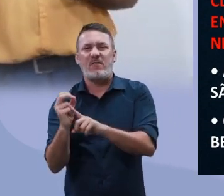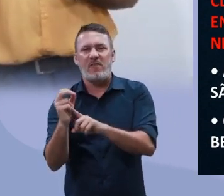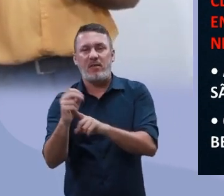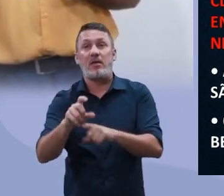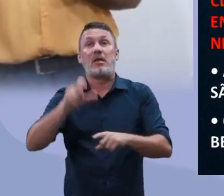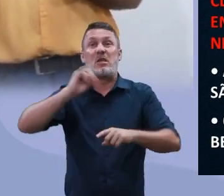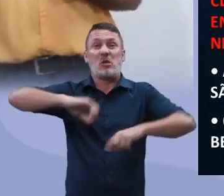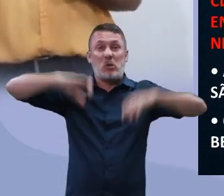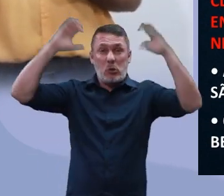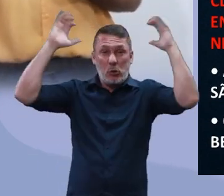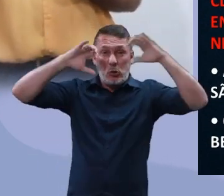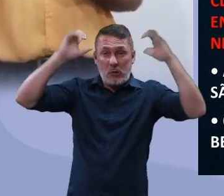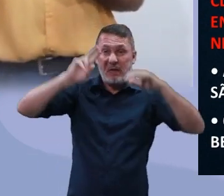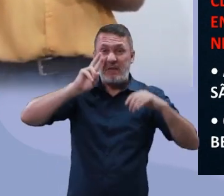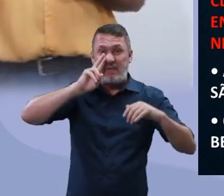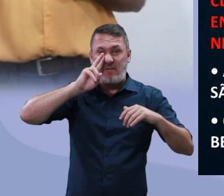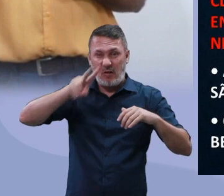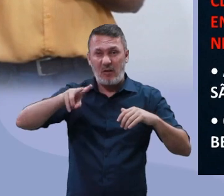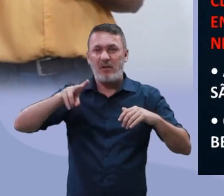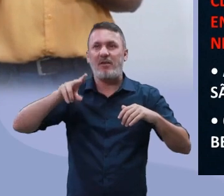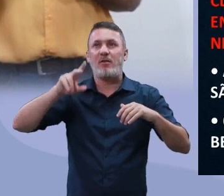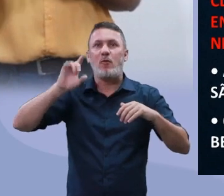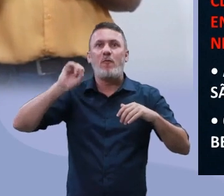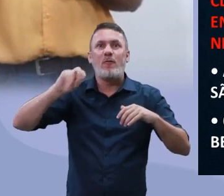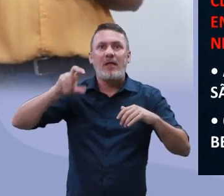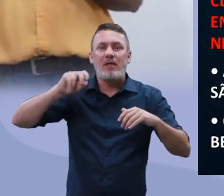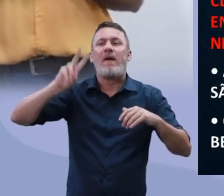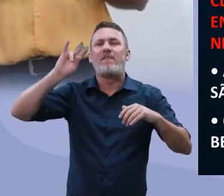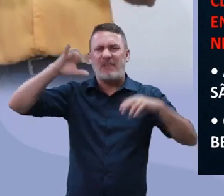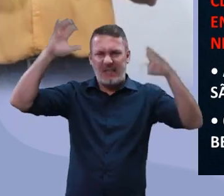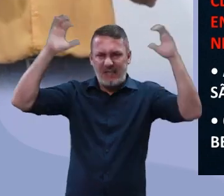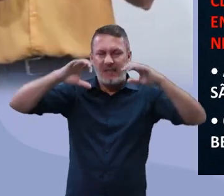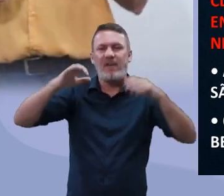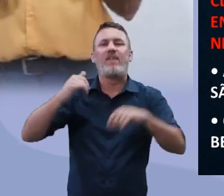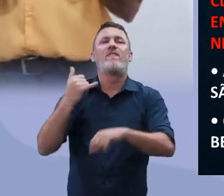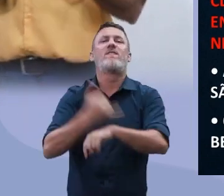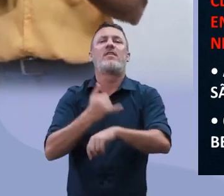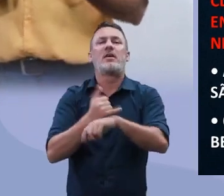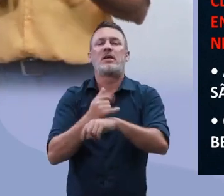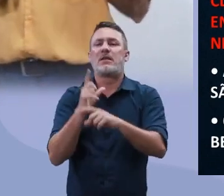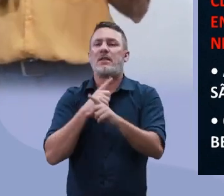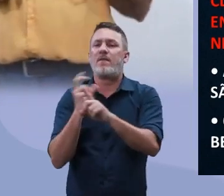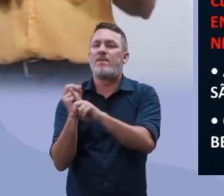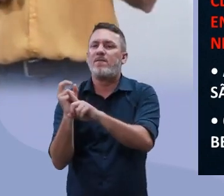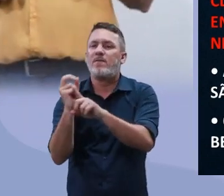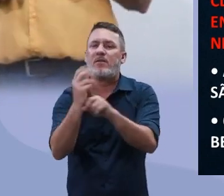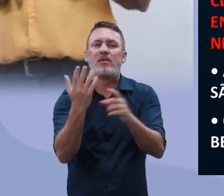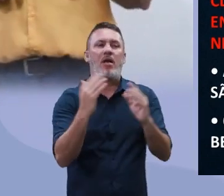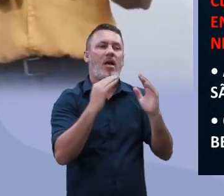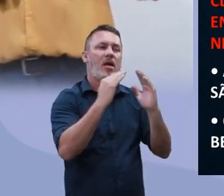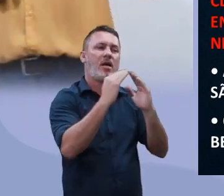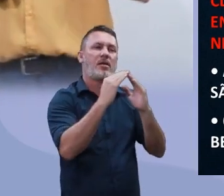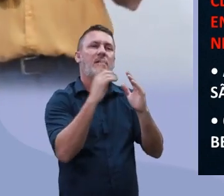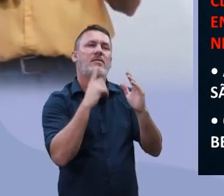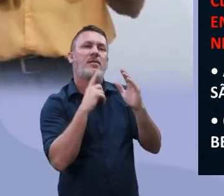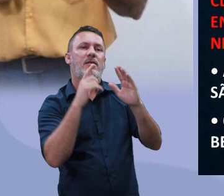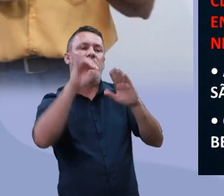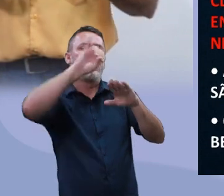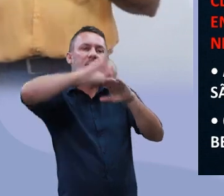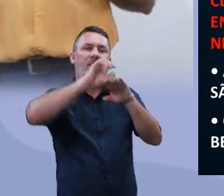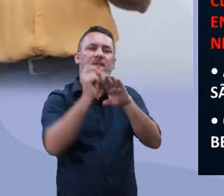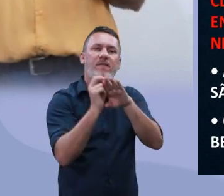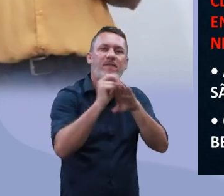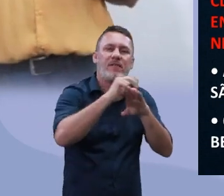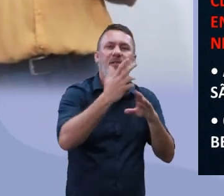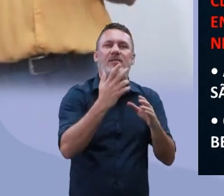estar alterando a composição, né, dessas estruturas de ferro, de casas, vai estar alterando o pH das águas de lago, alterando a